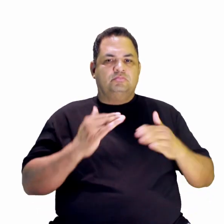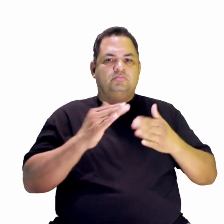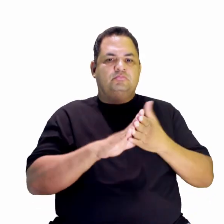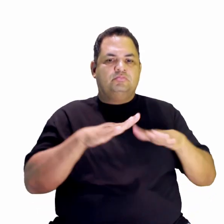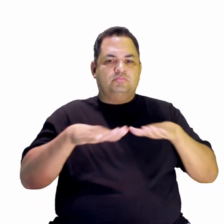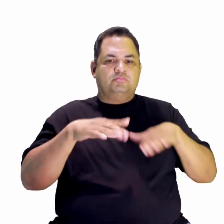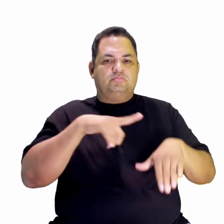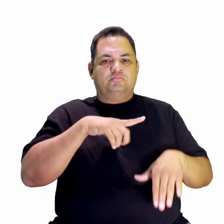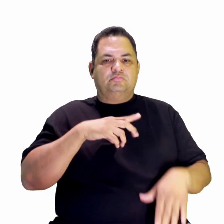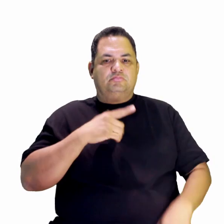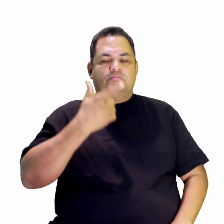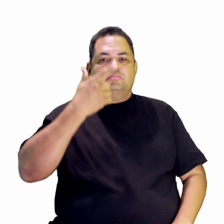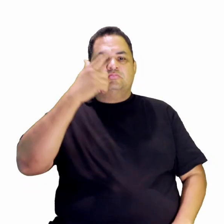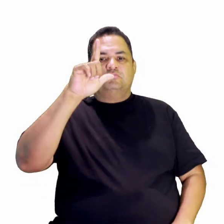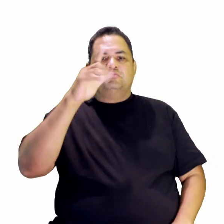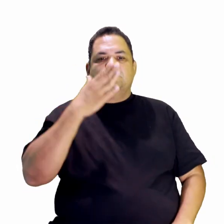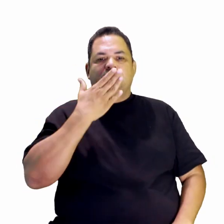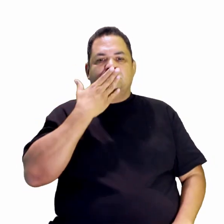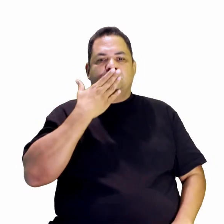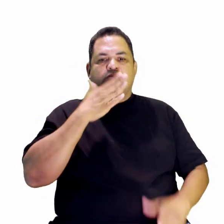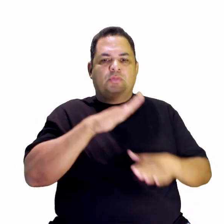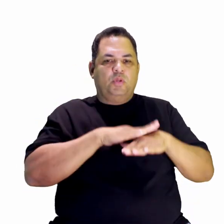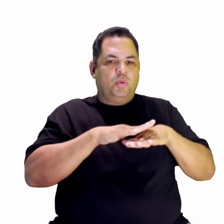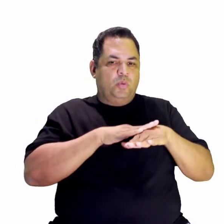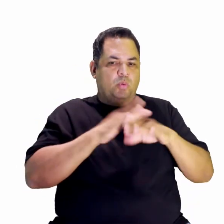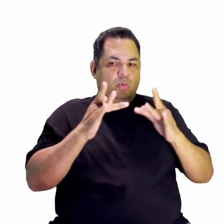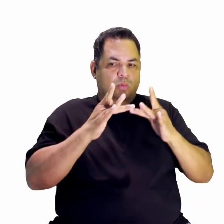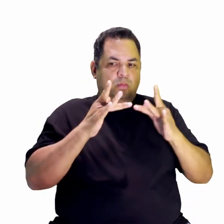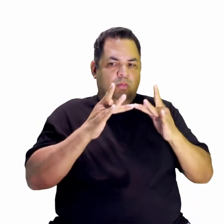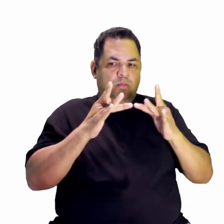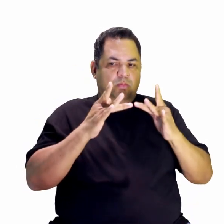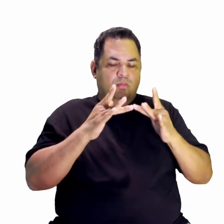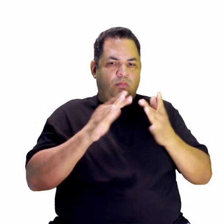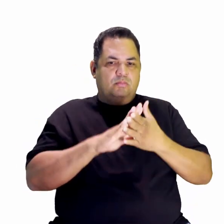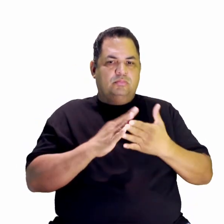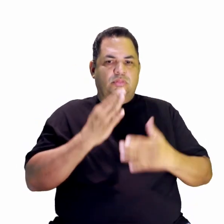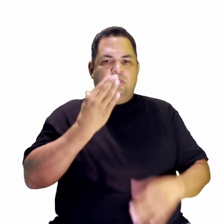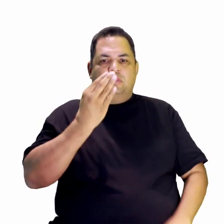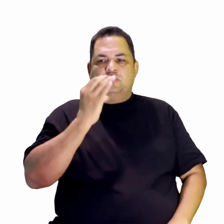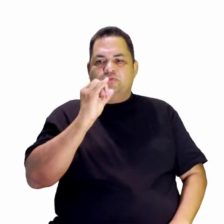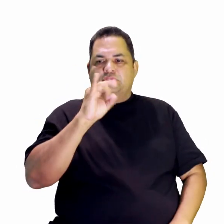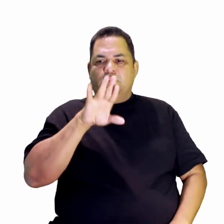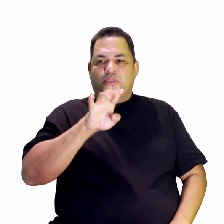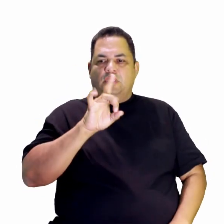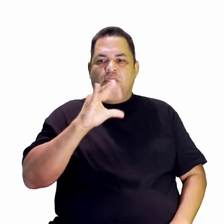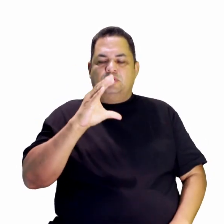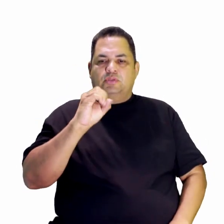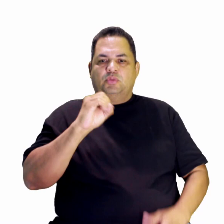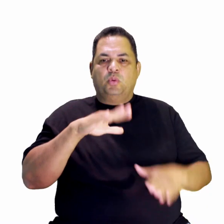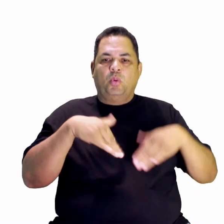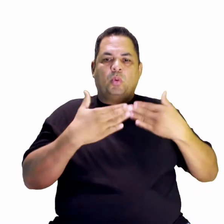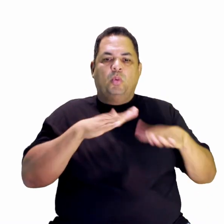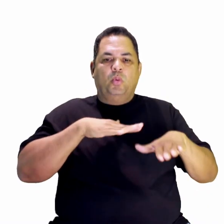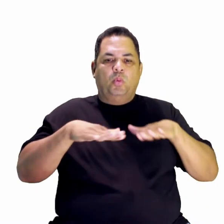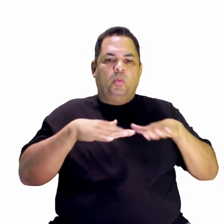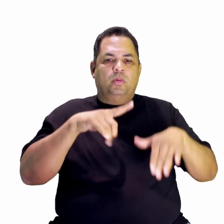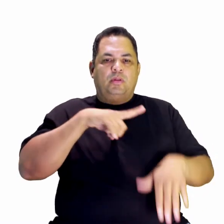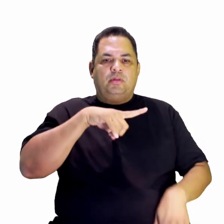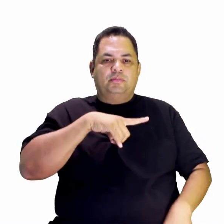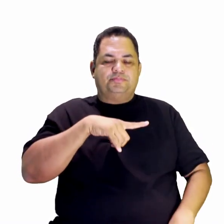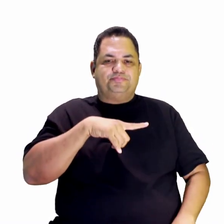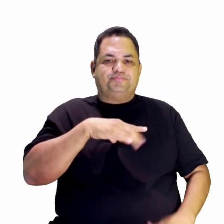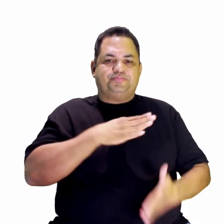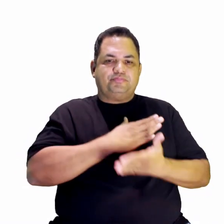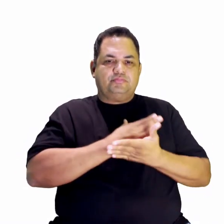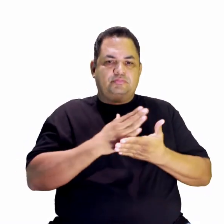tem um outro tipo de atrito, né? É o atrito cinético, onde quando ele movimenta, a partir